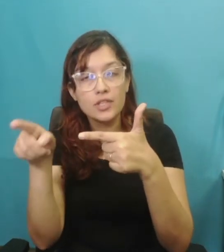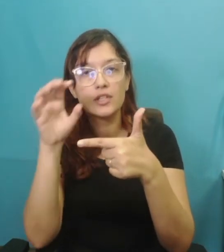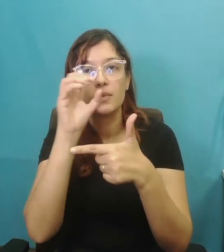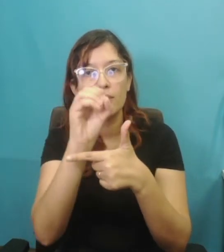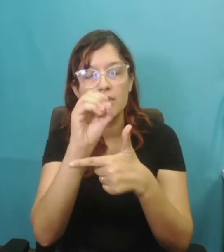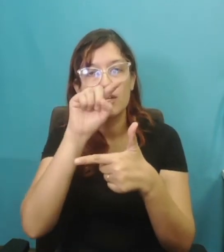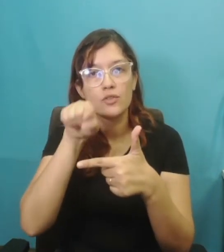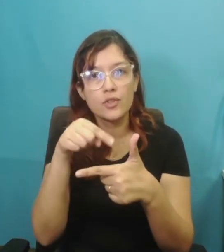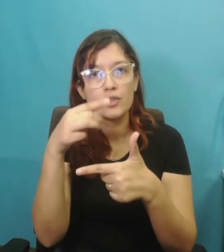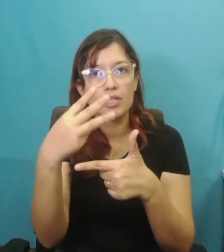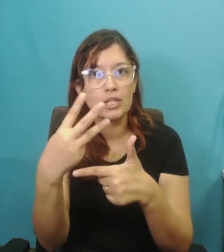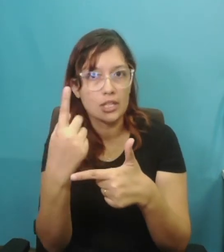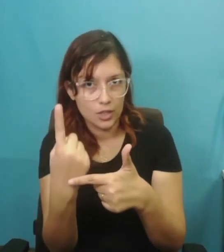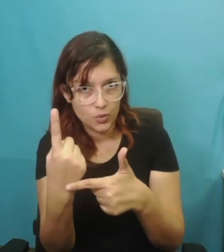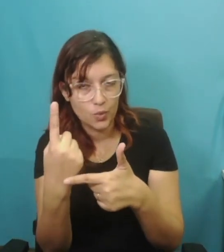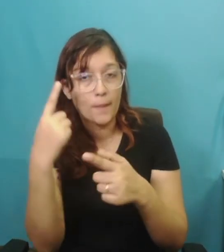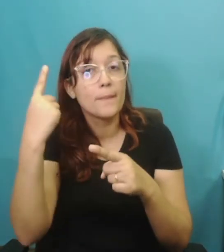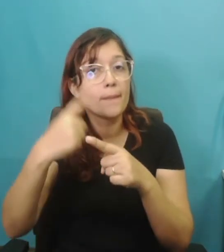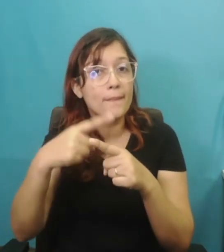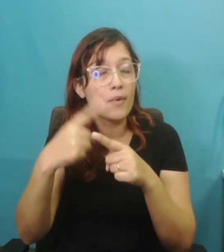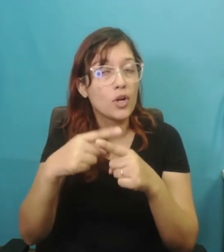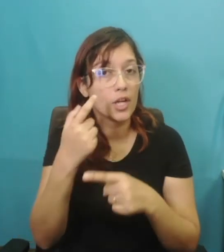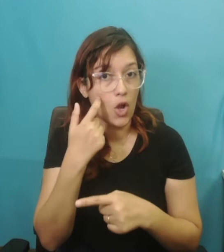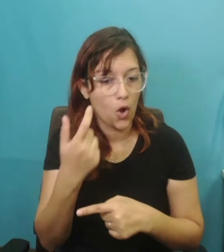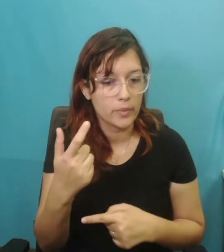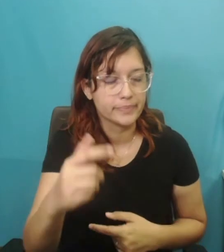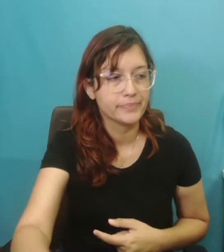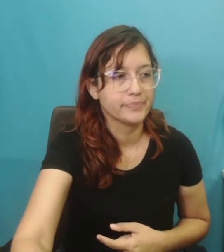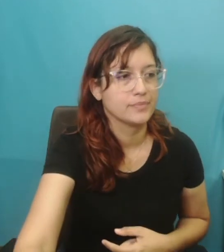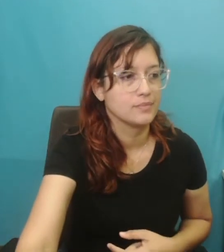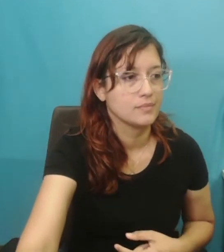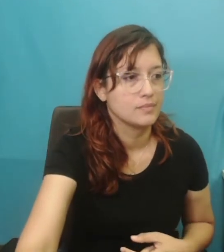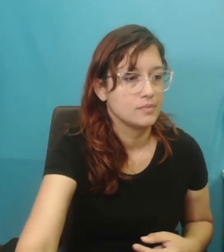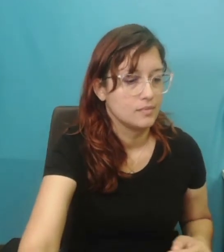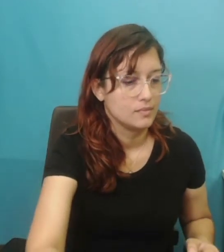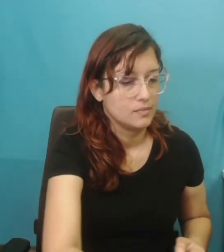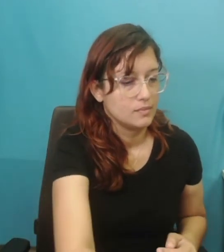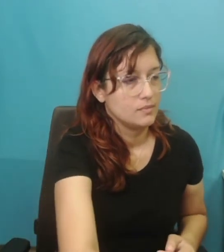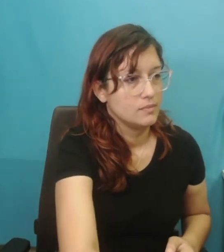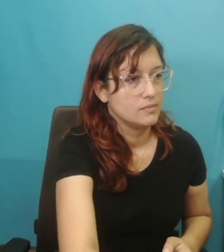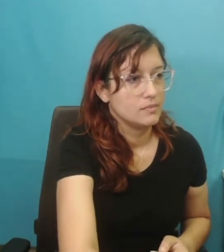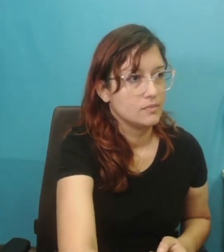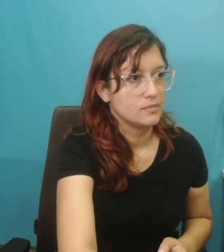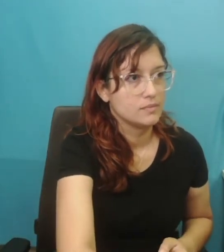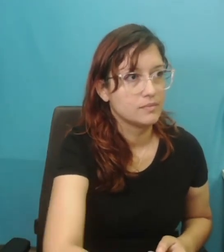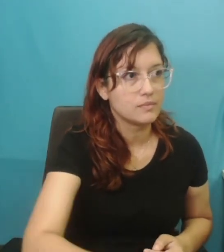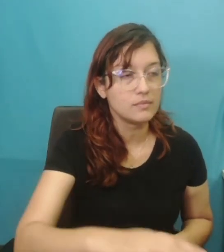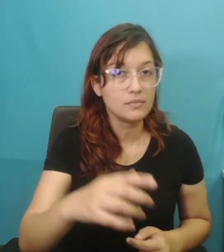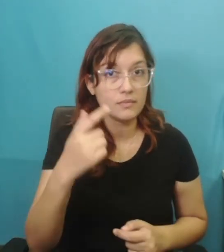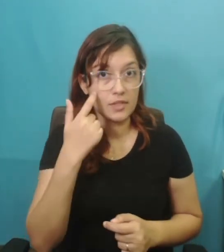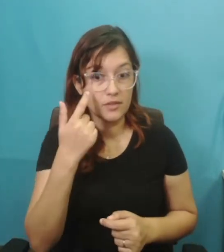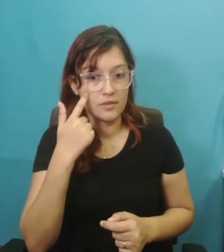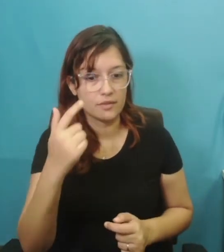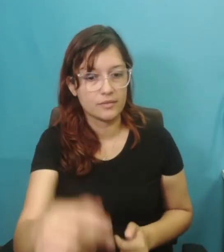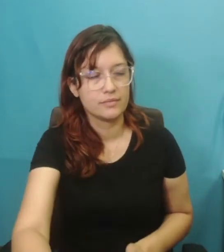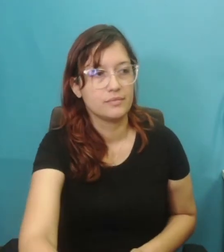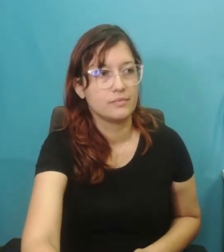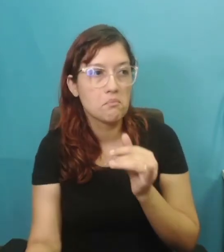vou dividir por 0,314. Porque, veja só,